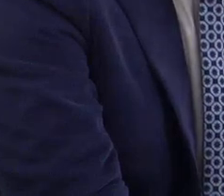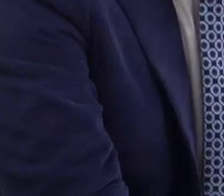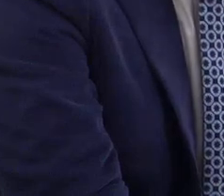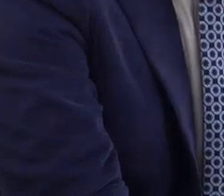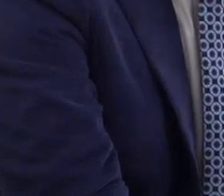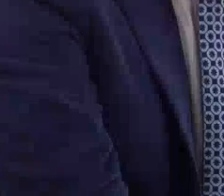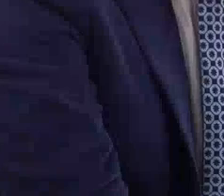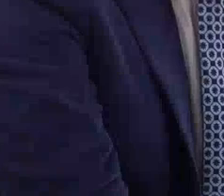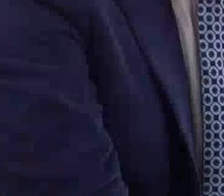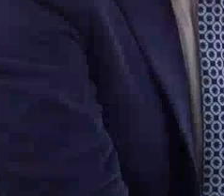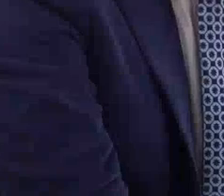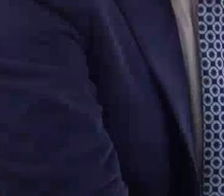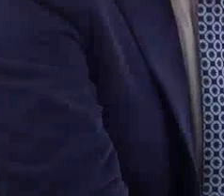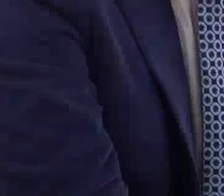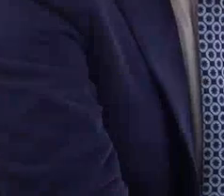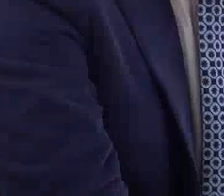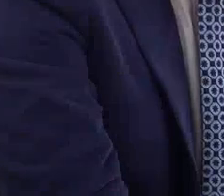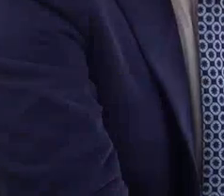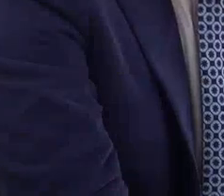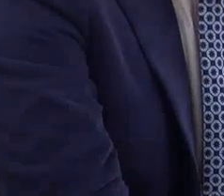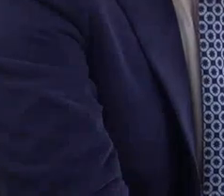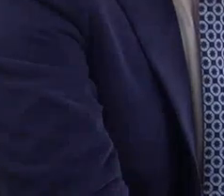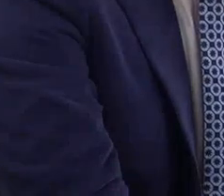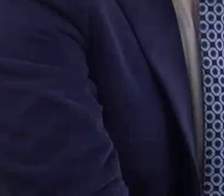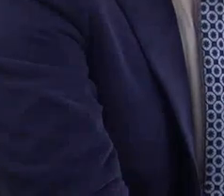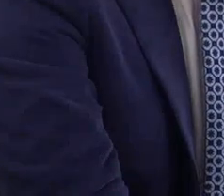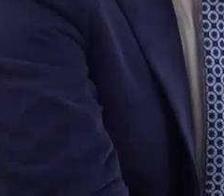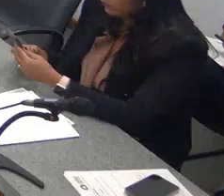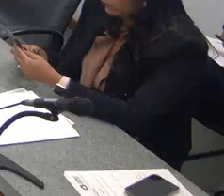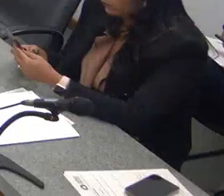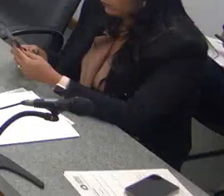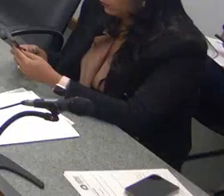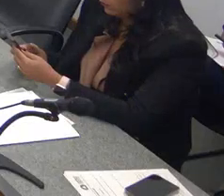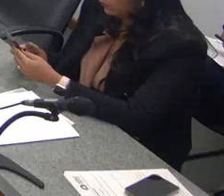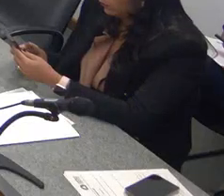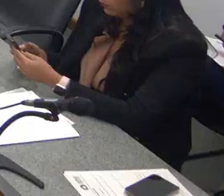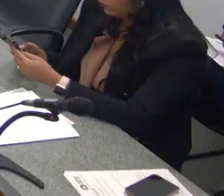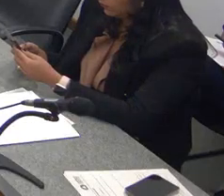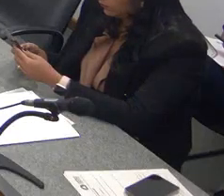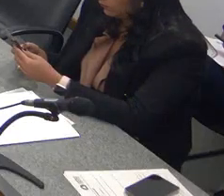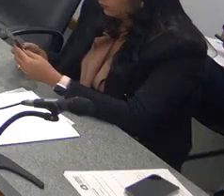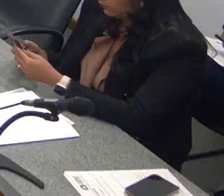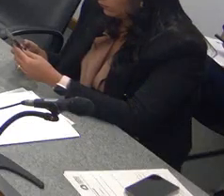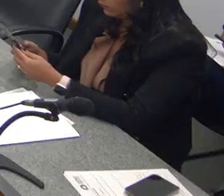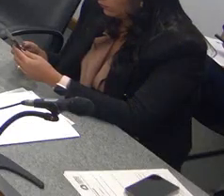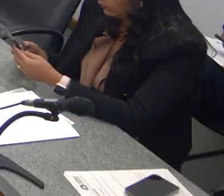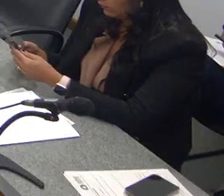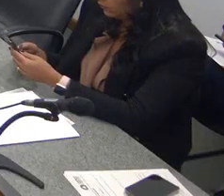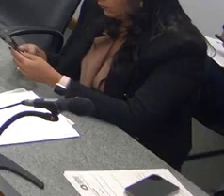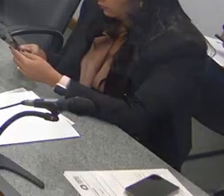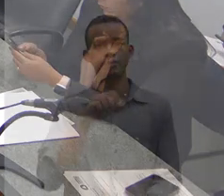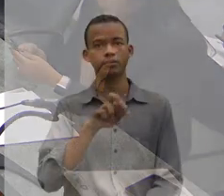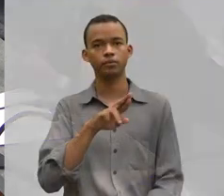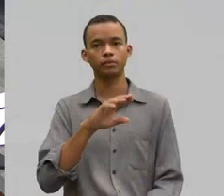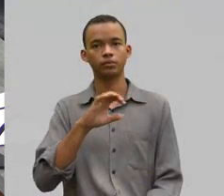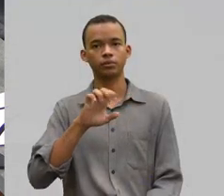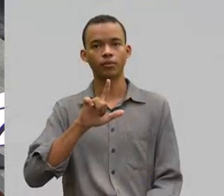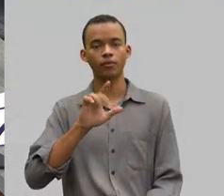pergunta Presidente a palavra secretário Marcelo aro